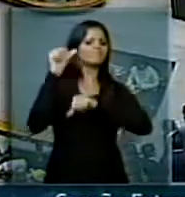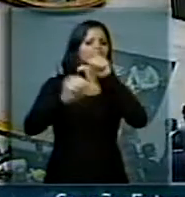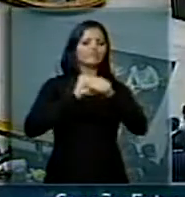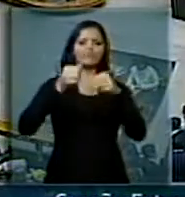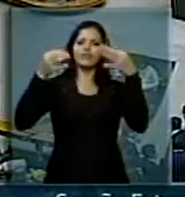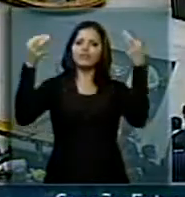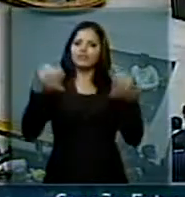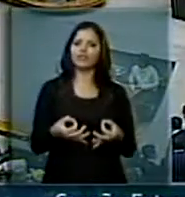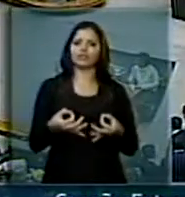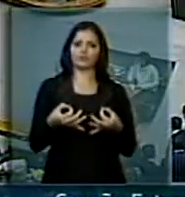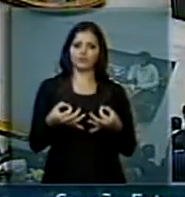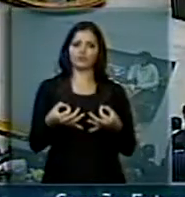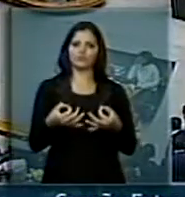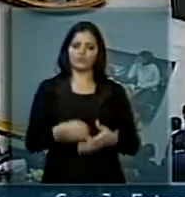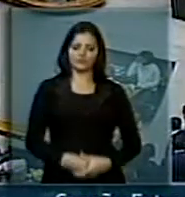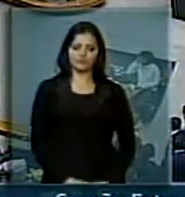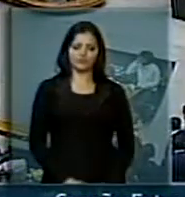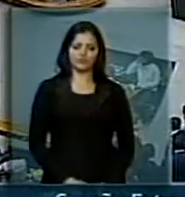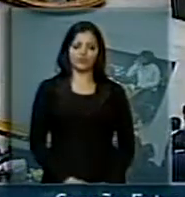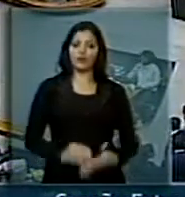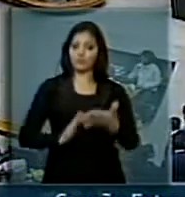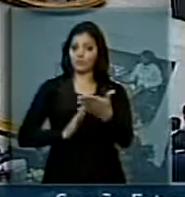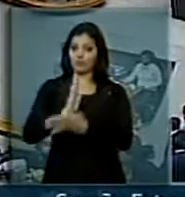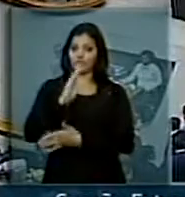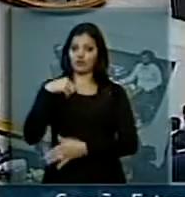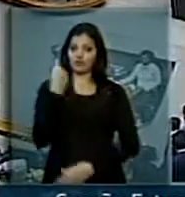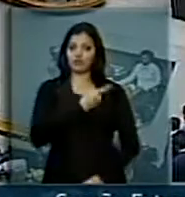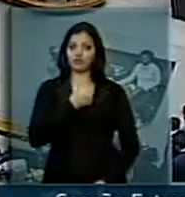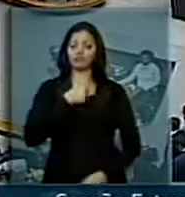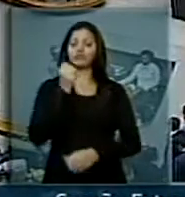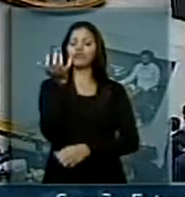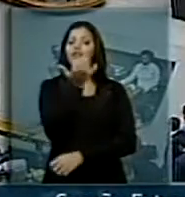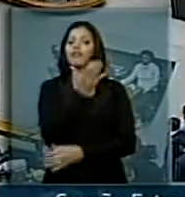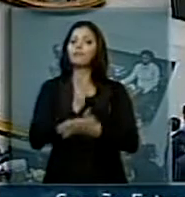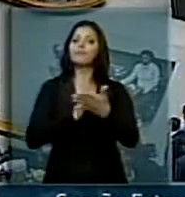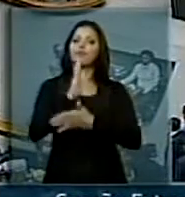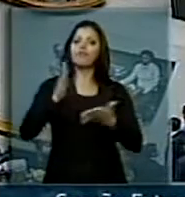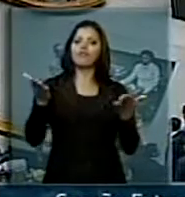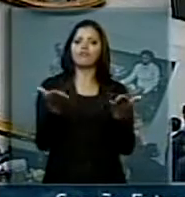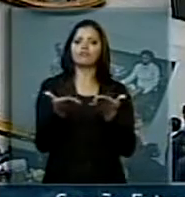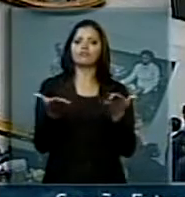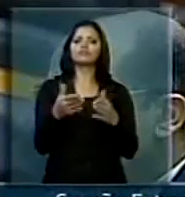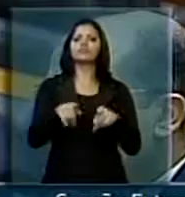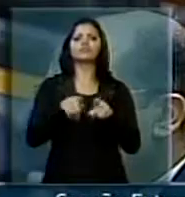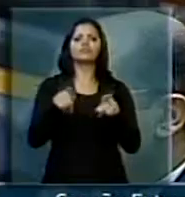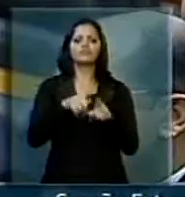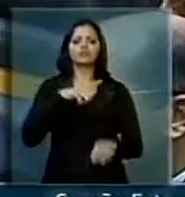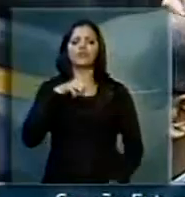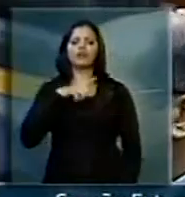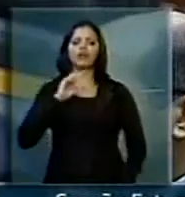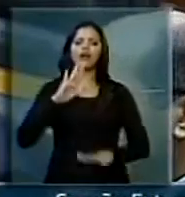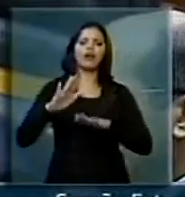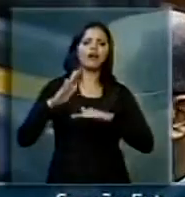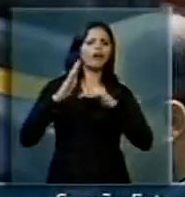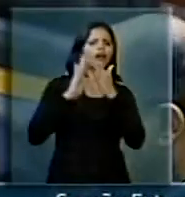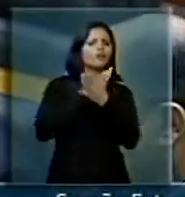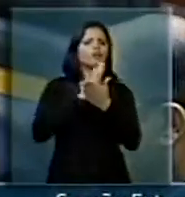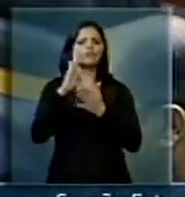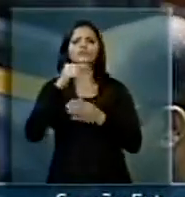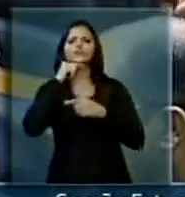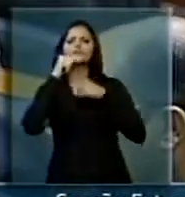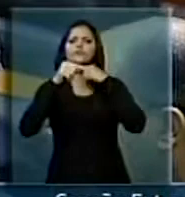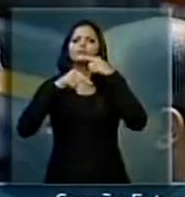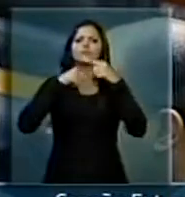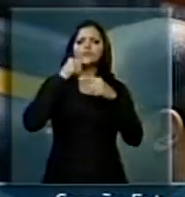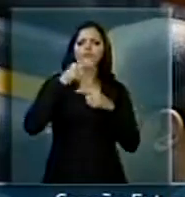é? Essa aprovação que nós esperamos seja feita hoje. Existem ainda algumas dúvidas pequenas,